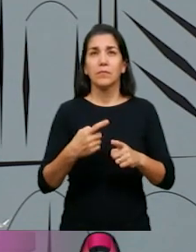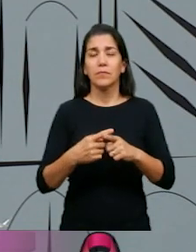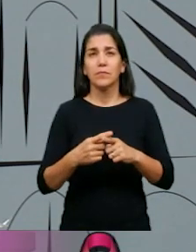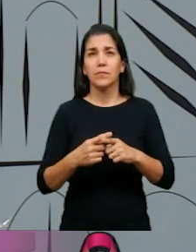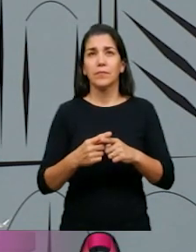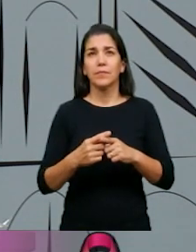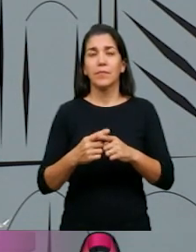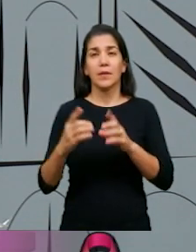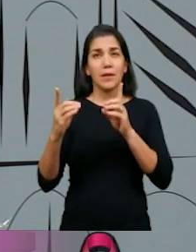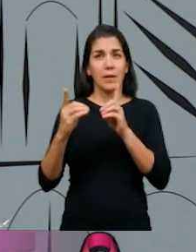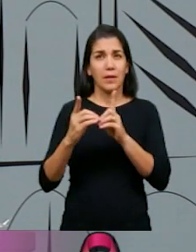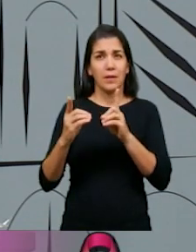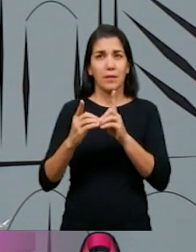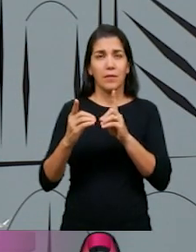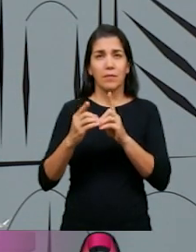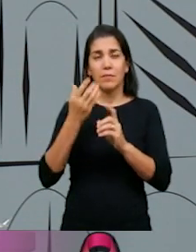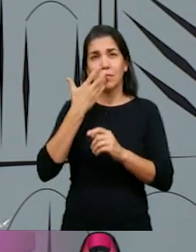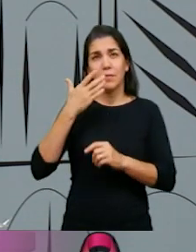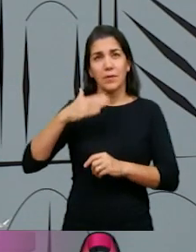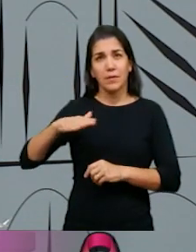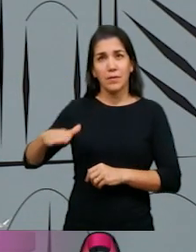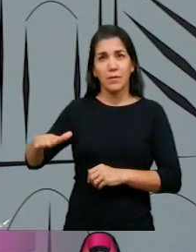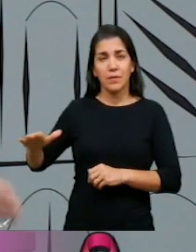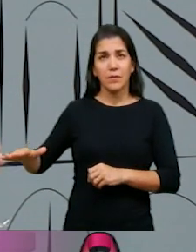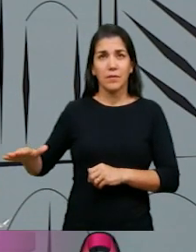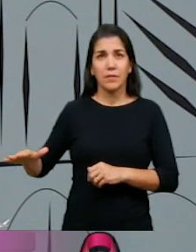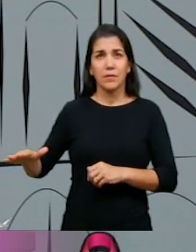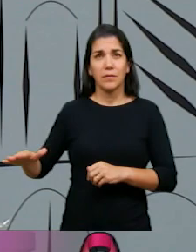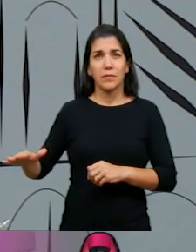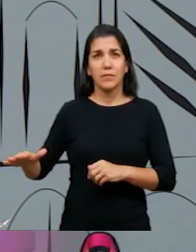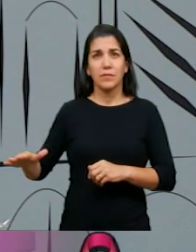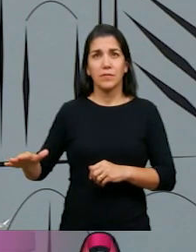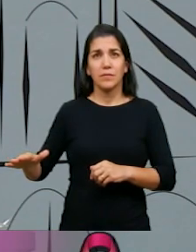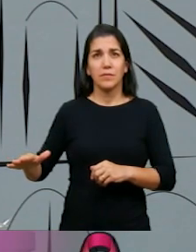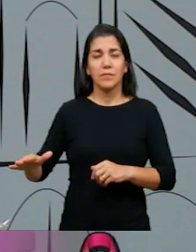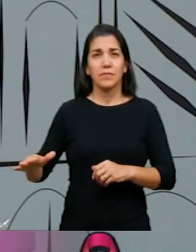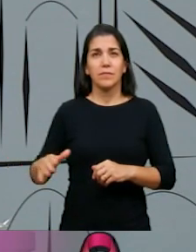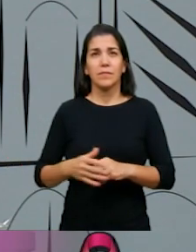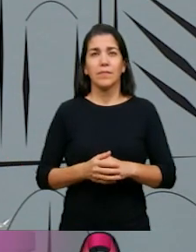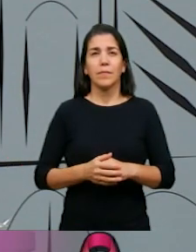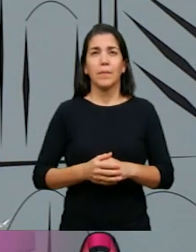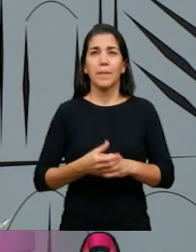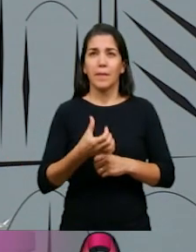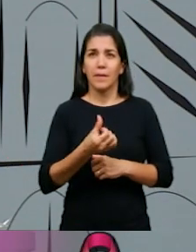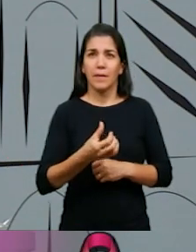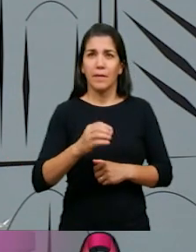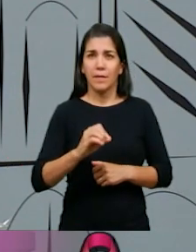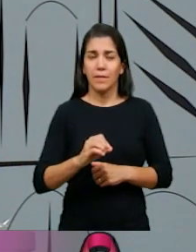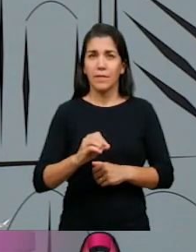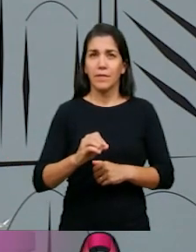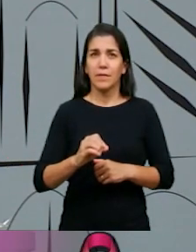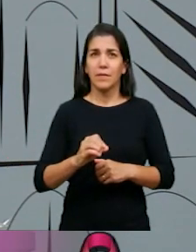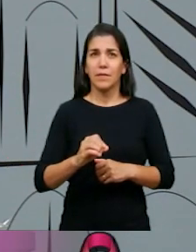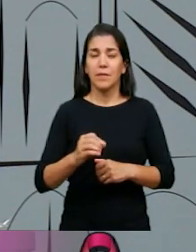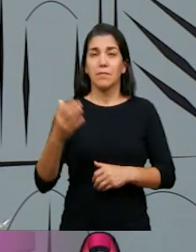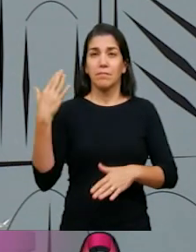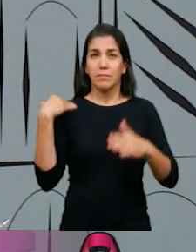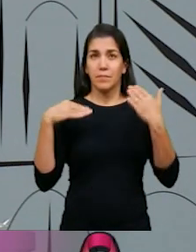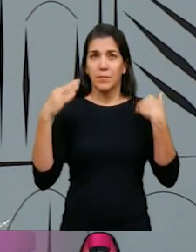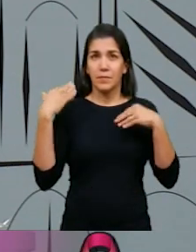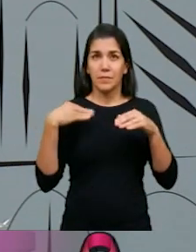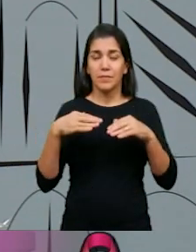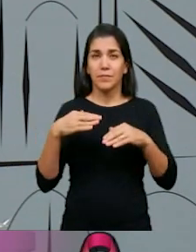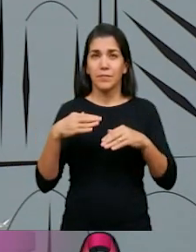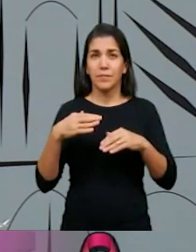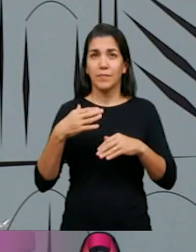Águas Claras e do Verde Parque com um passeio. Nesse ano, foram 60 crianças que tiveram a oportunidade de almoçar